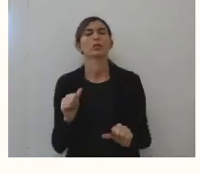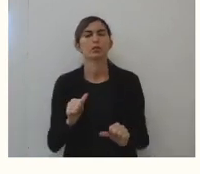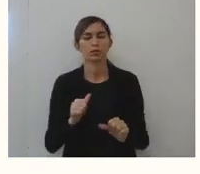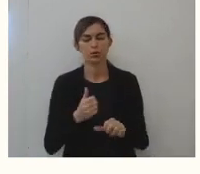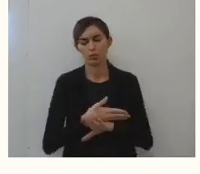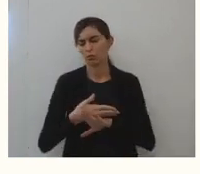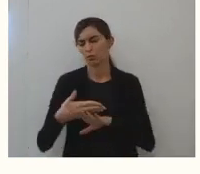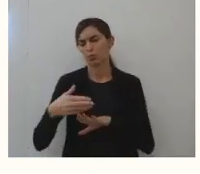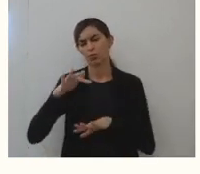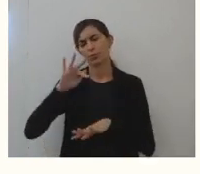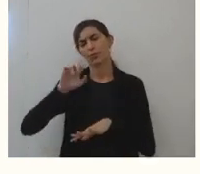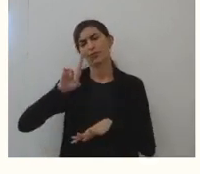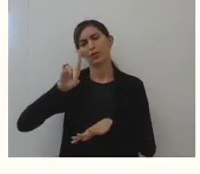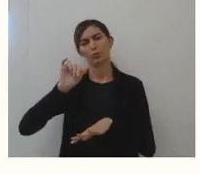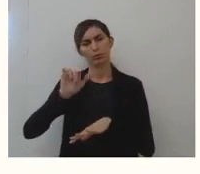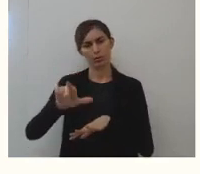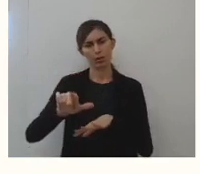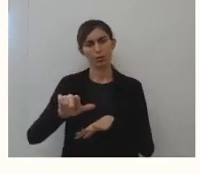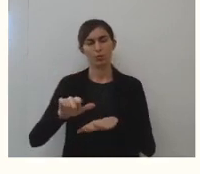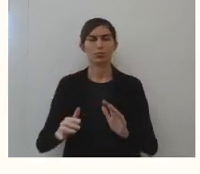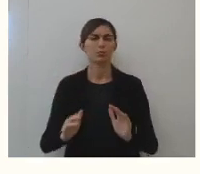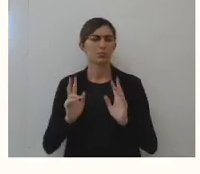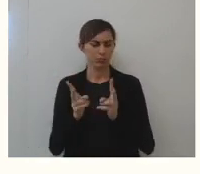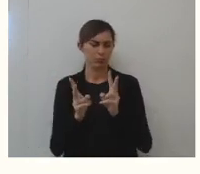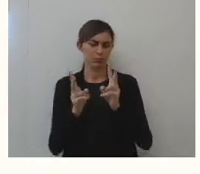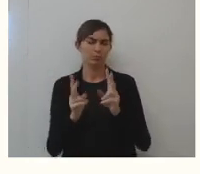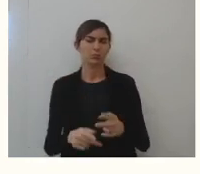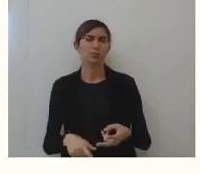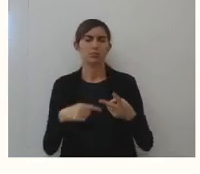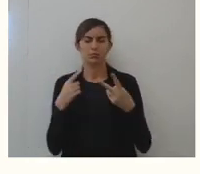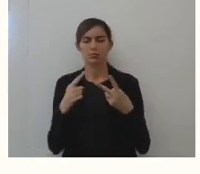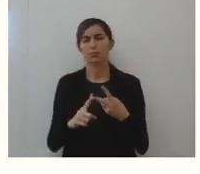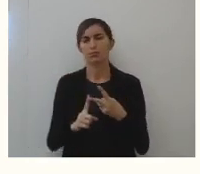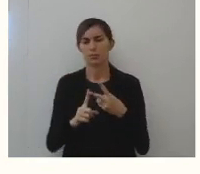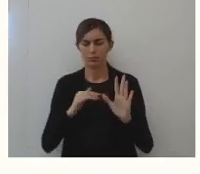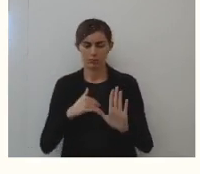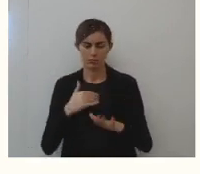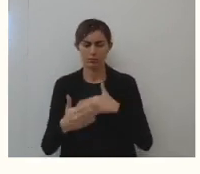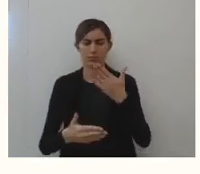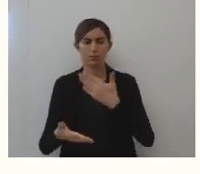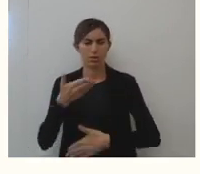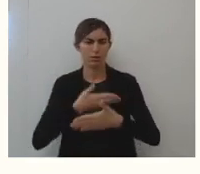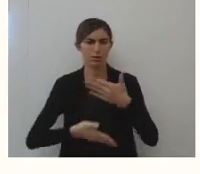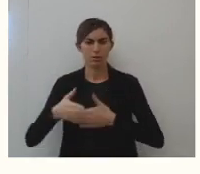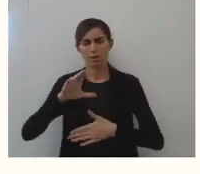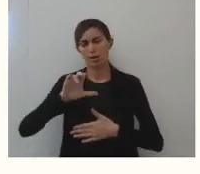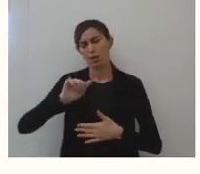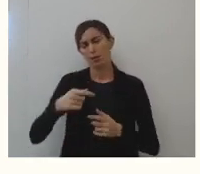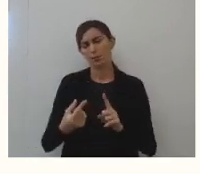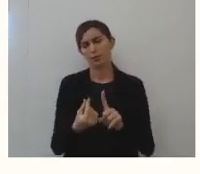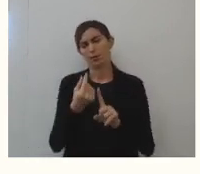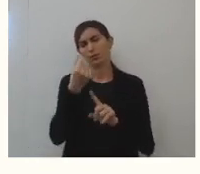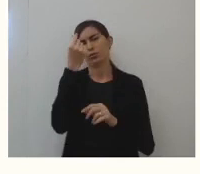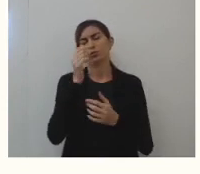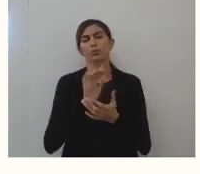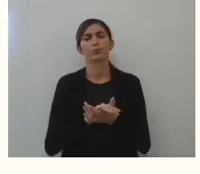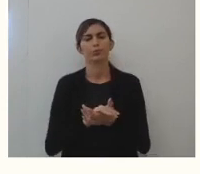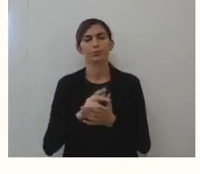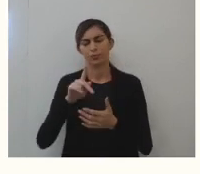modo de produção feudal, que ainda predomina, para desenvolver as relações capitalistas. Nesse momento